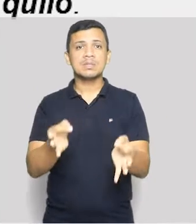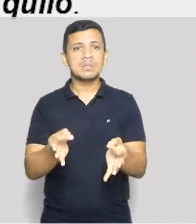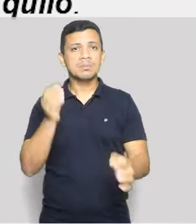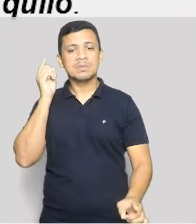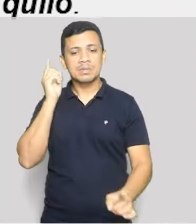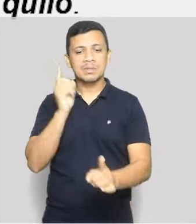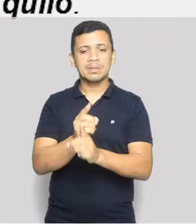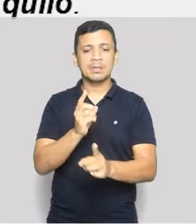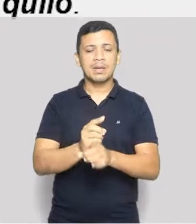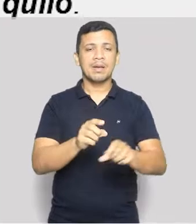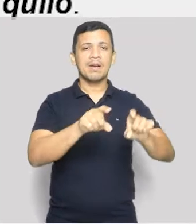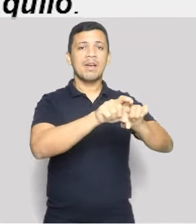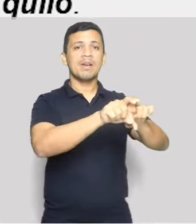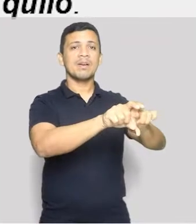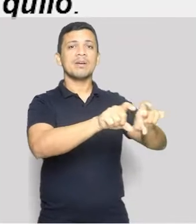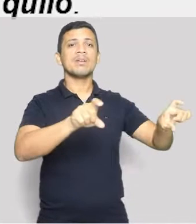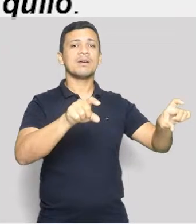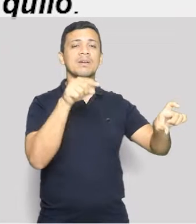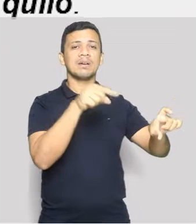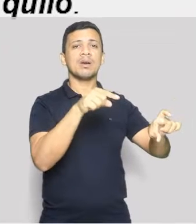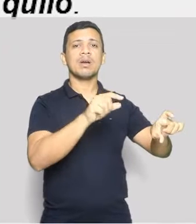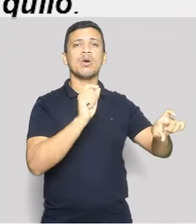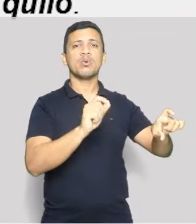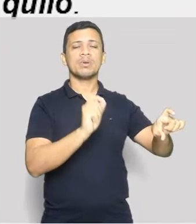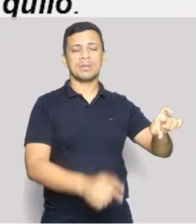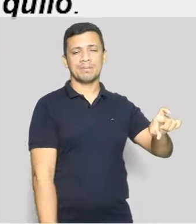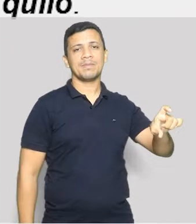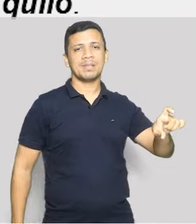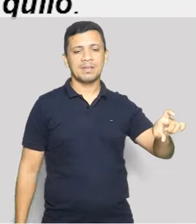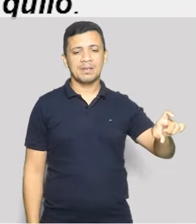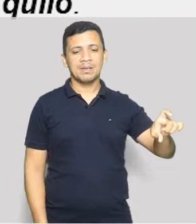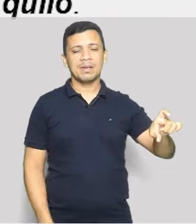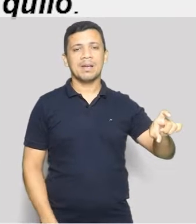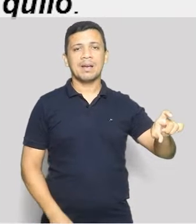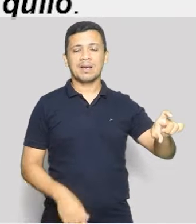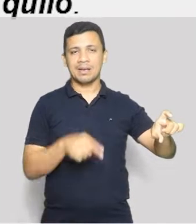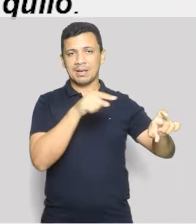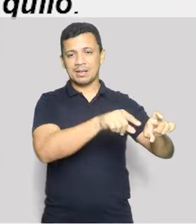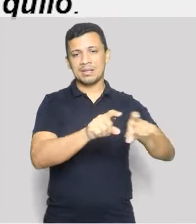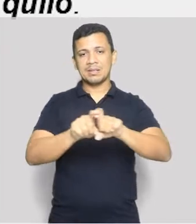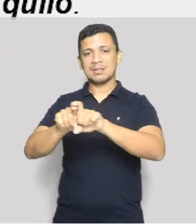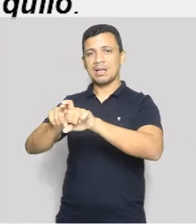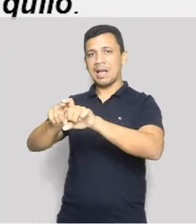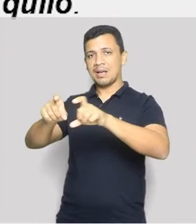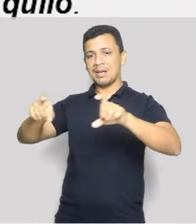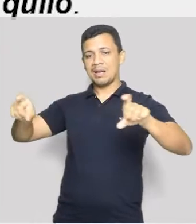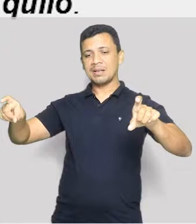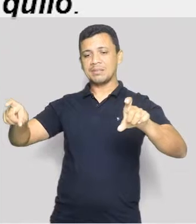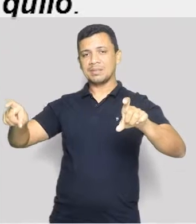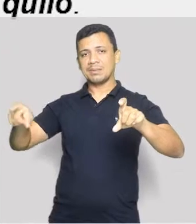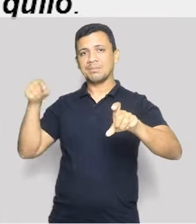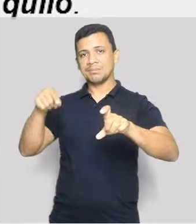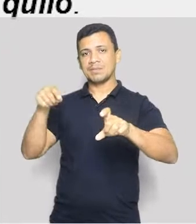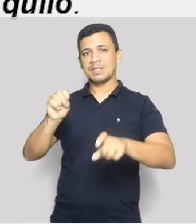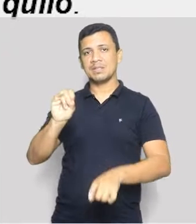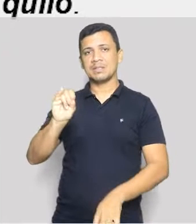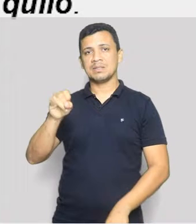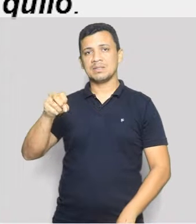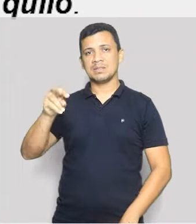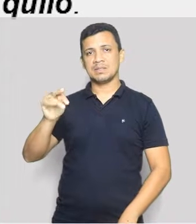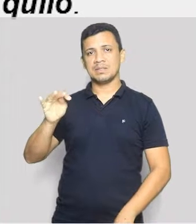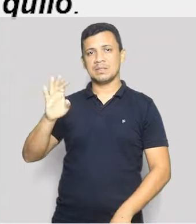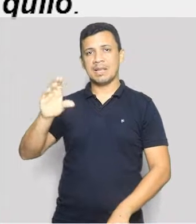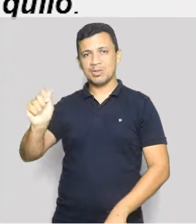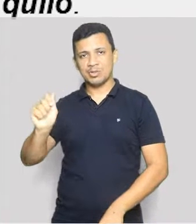identificar. A primeira oração seria a oração coordenada assindética. A segunda, a oração coordenada sindética.